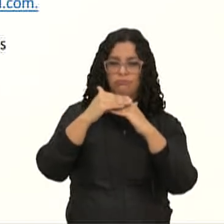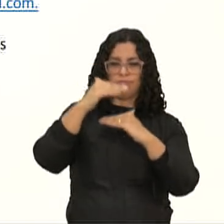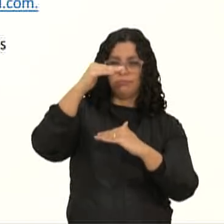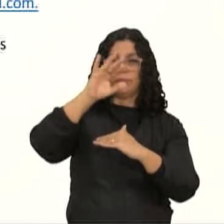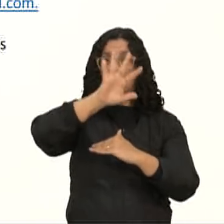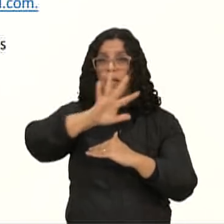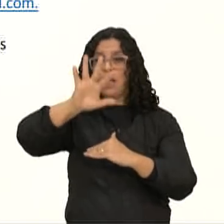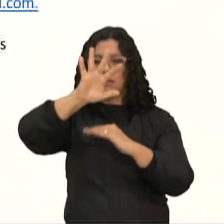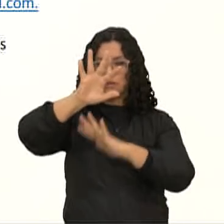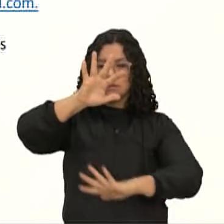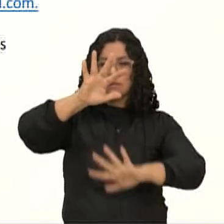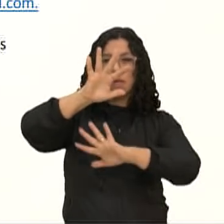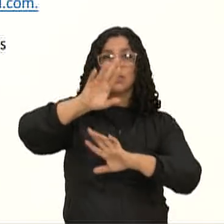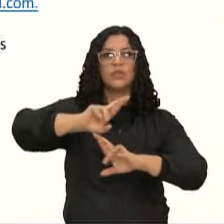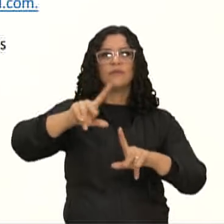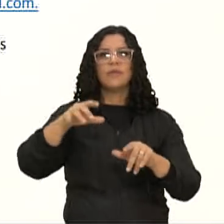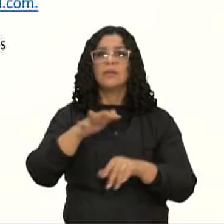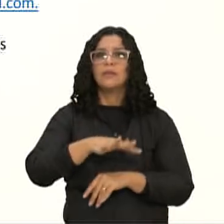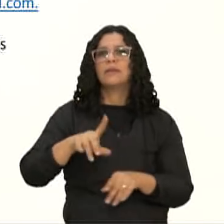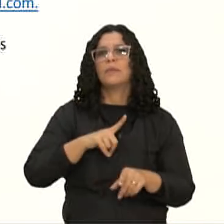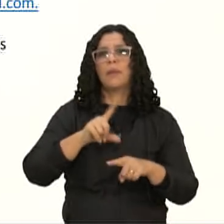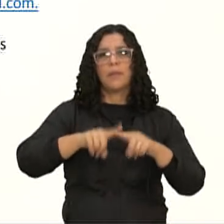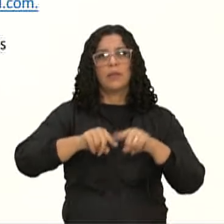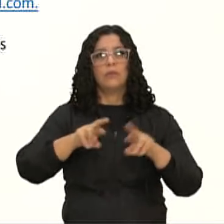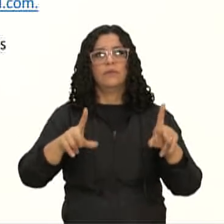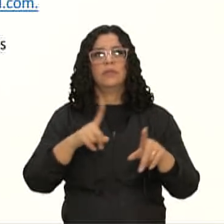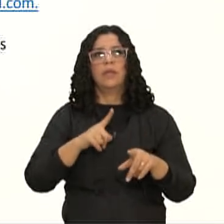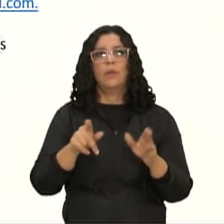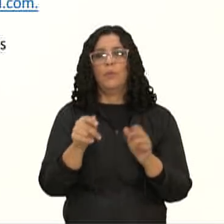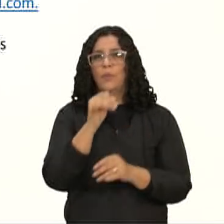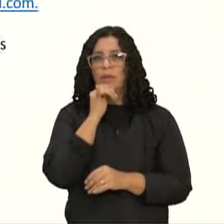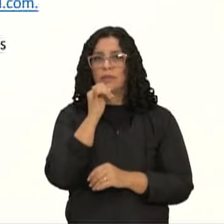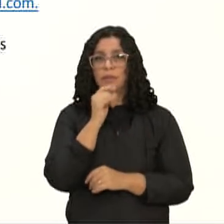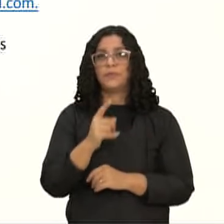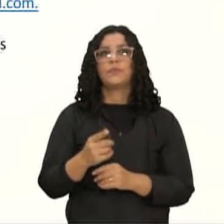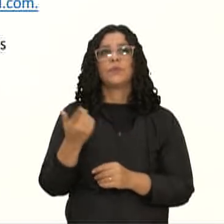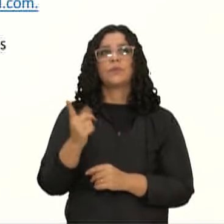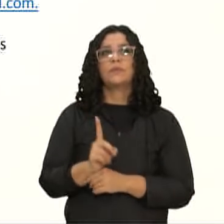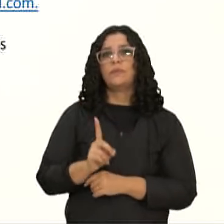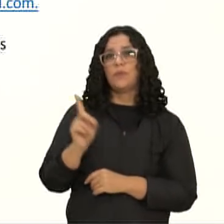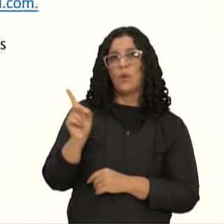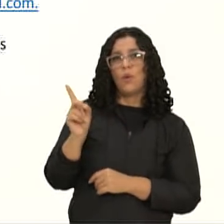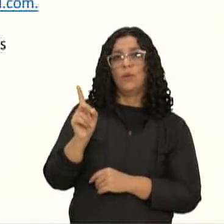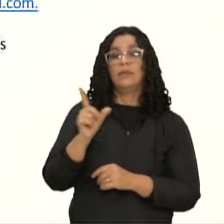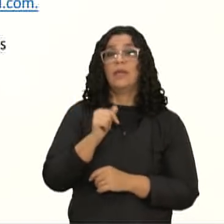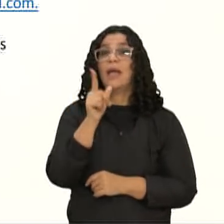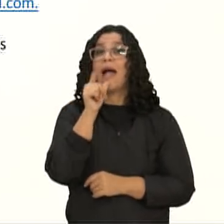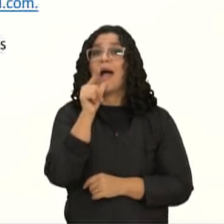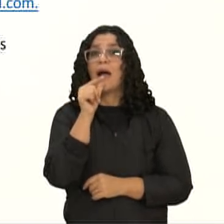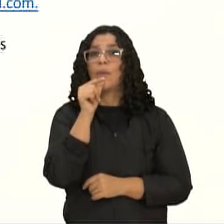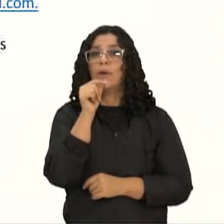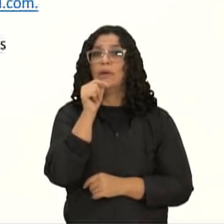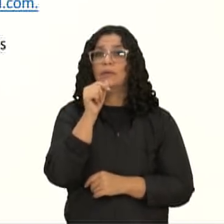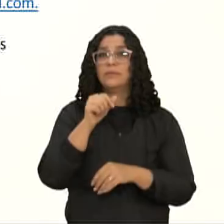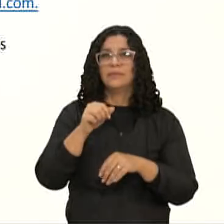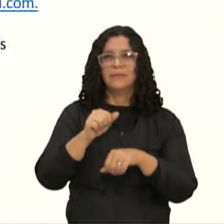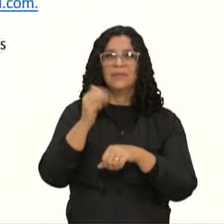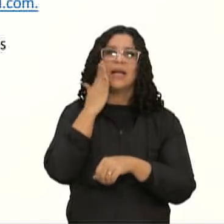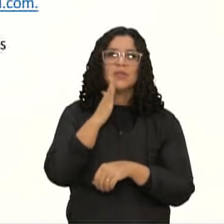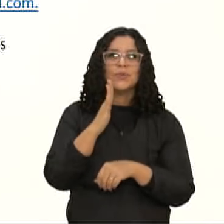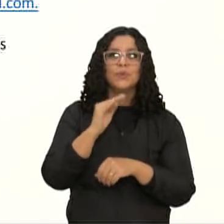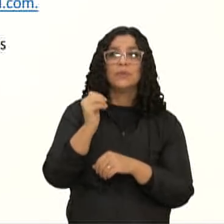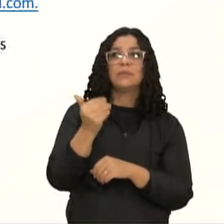natureza de cada constituinte é diferente. Temos ali, por exemplo, na imagem ao lado, eu tenho a água e tenho o ar, são dois